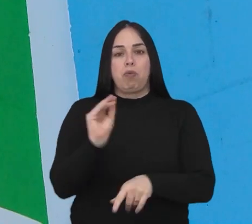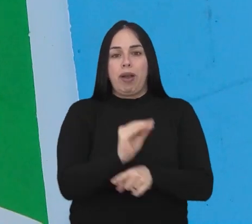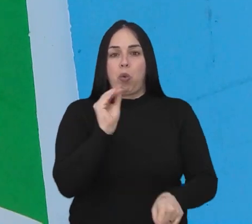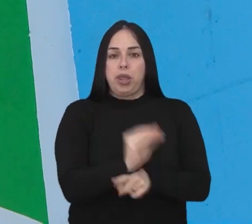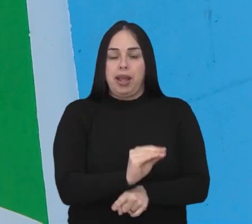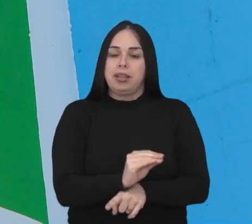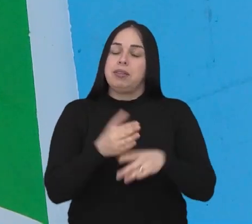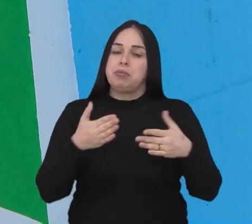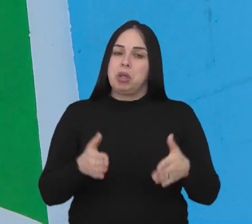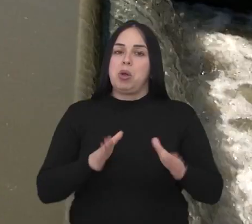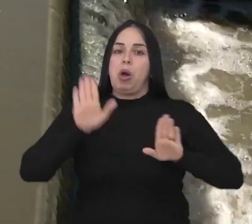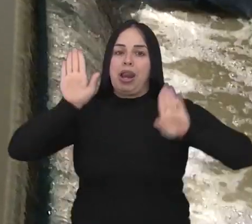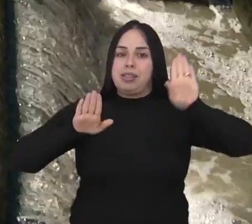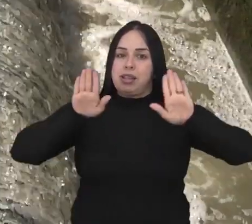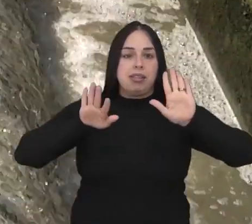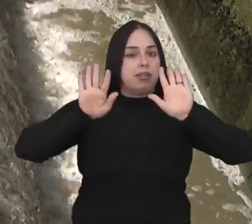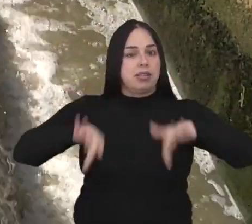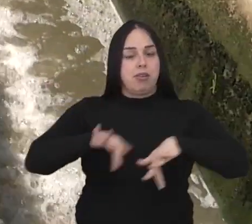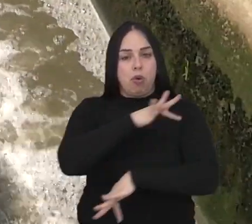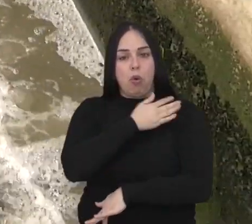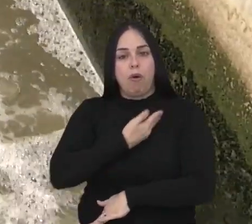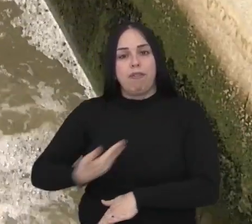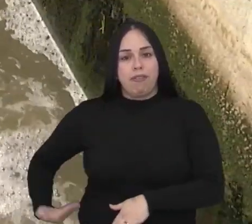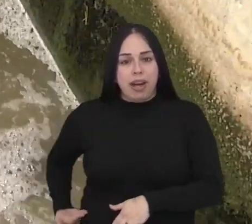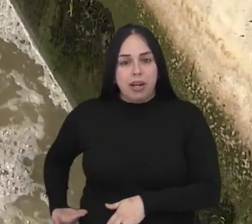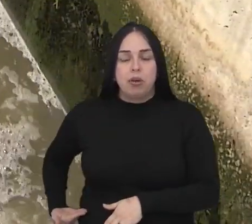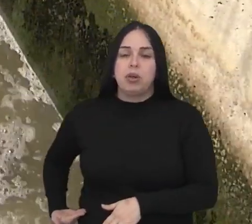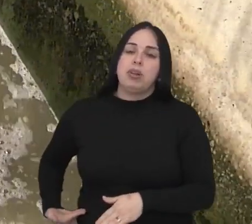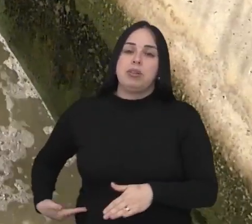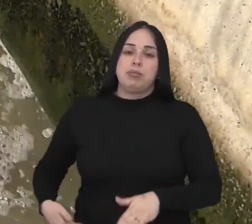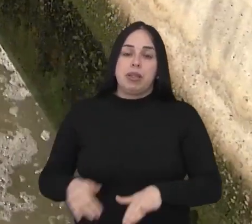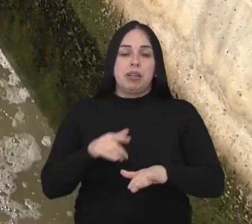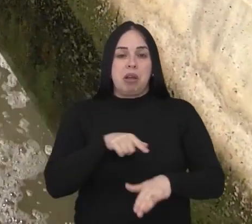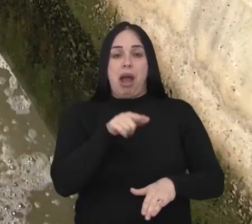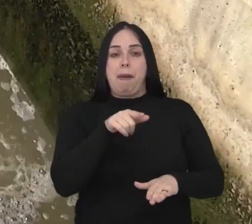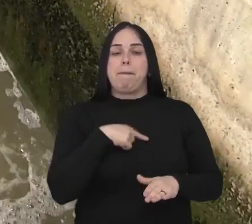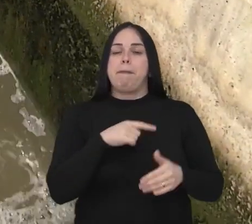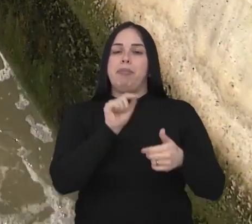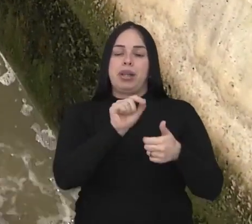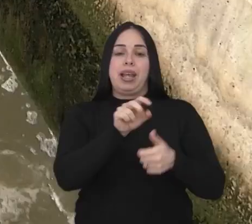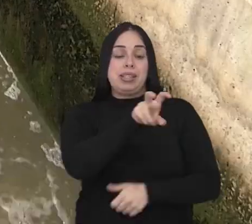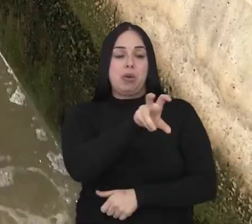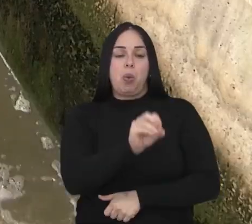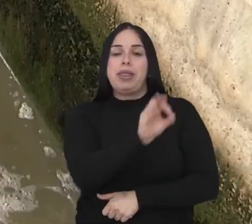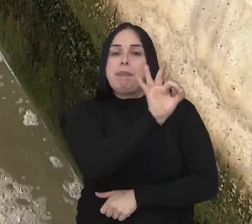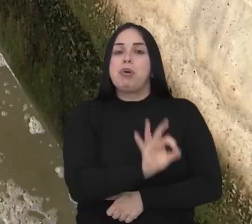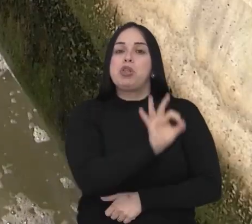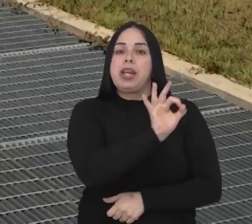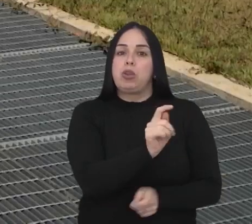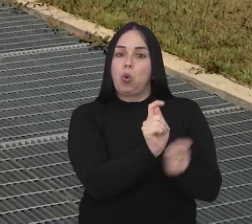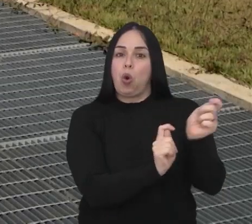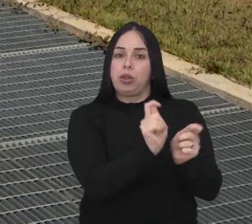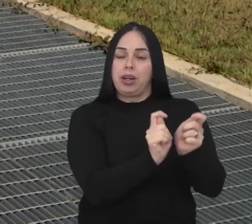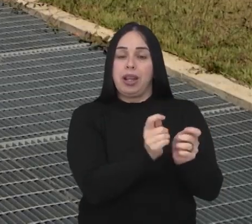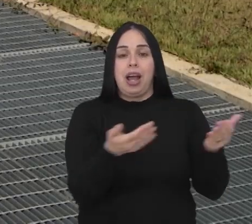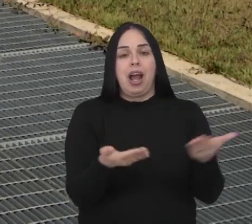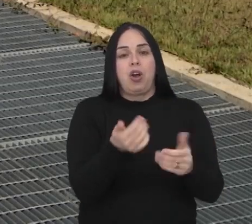da companhia de saneamento. Com o processo finalizado, o governo reduziu a participação à frente da empresa